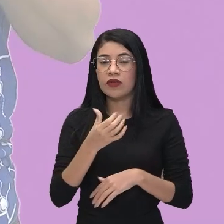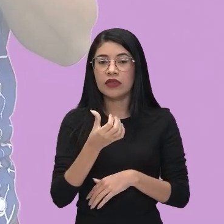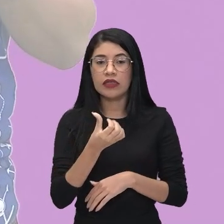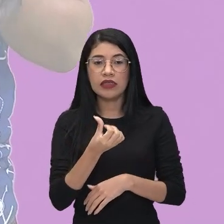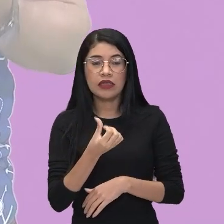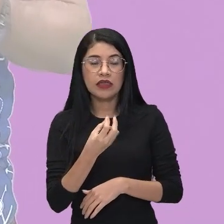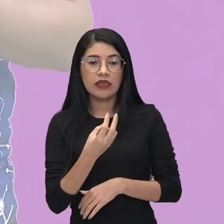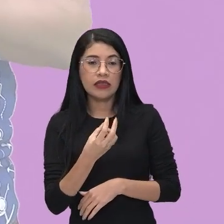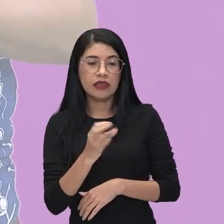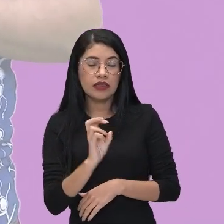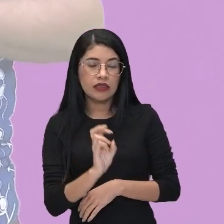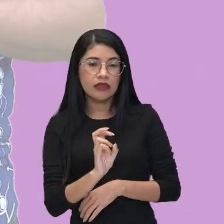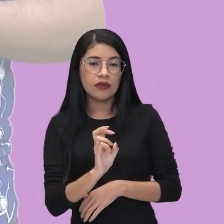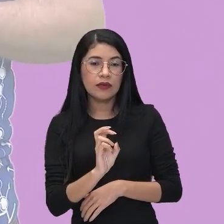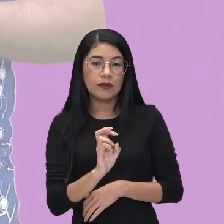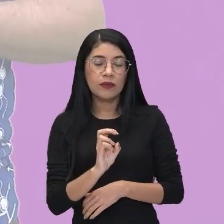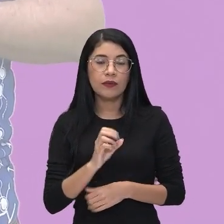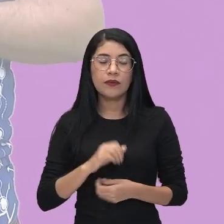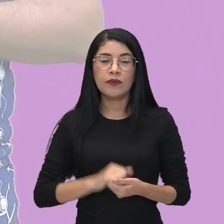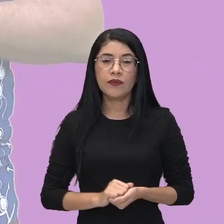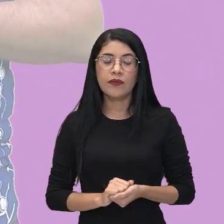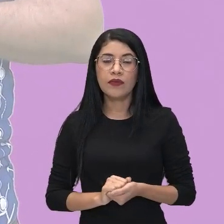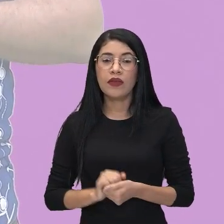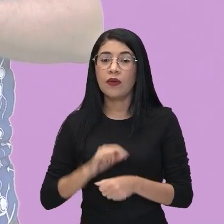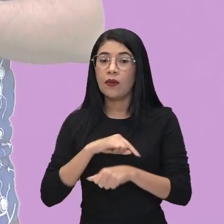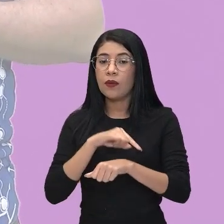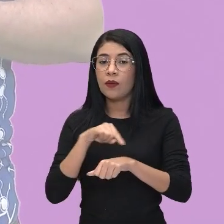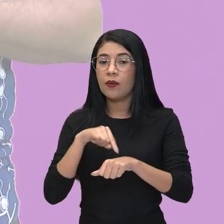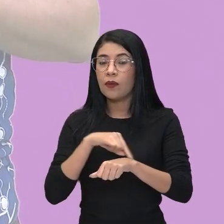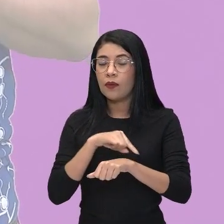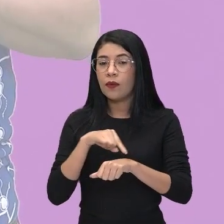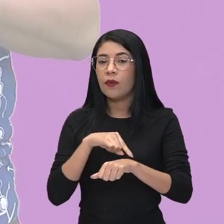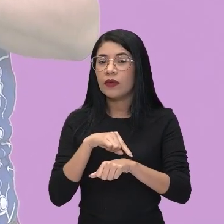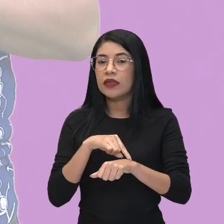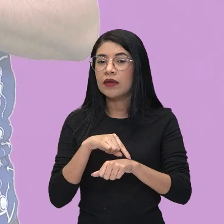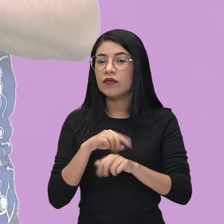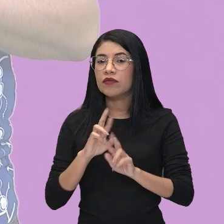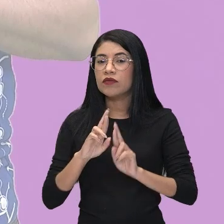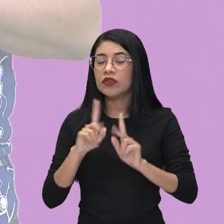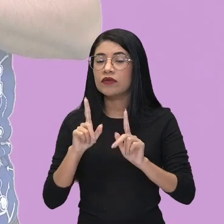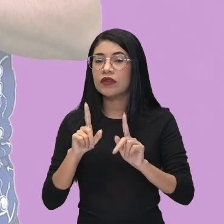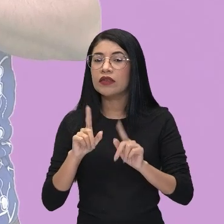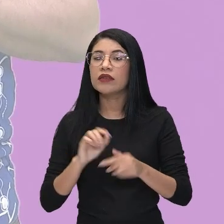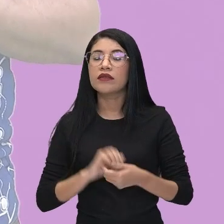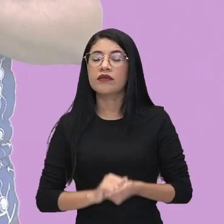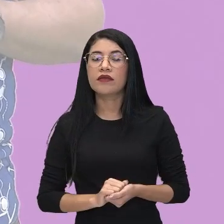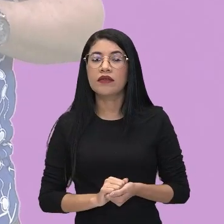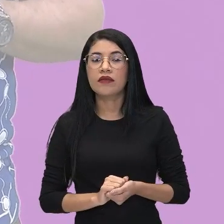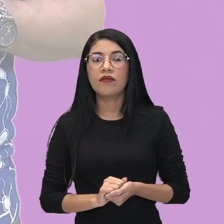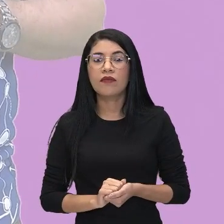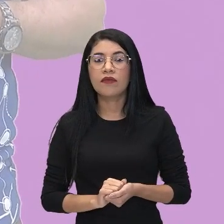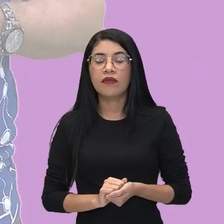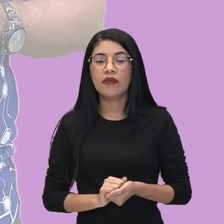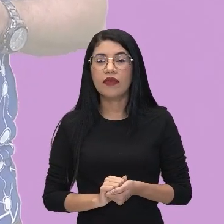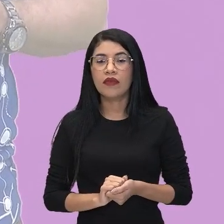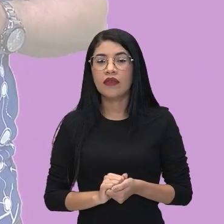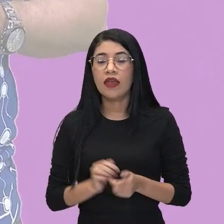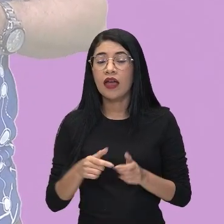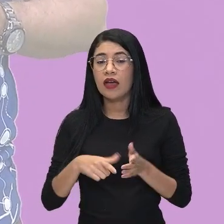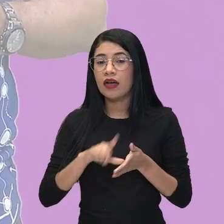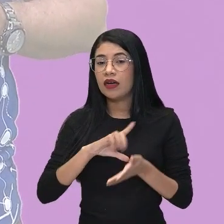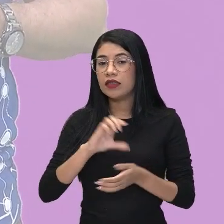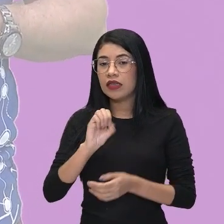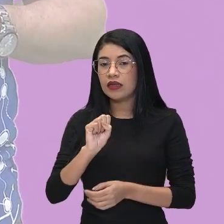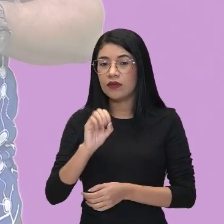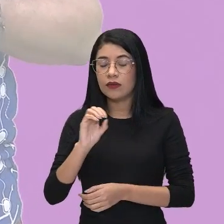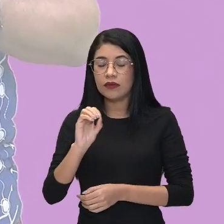52 para 65 km por hora, olha, observe que o tempo diminuiu, né? Em vez de agora levar